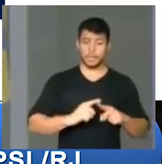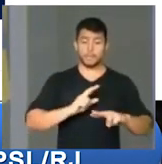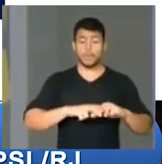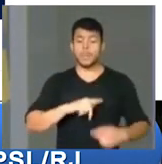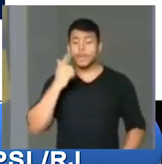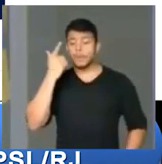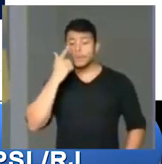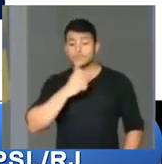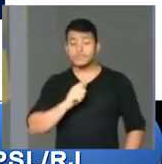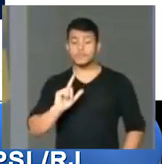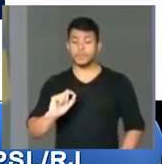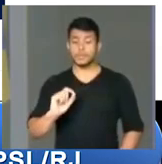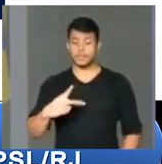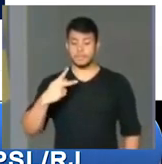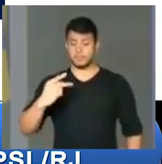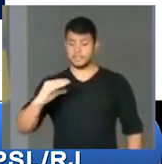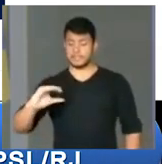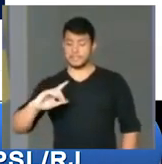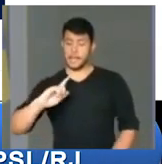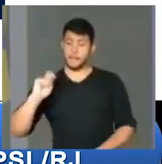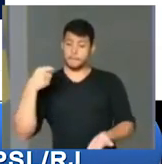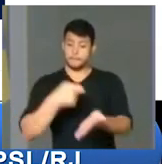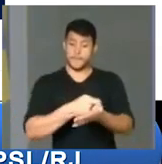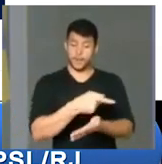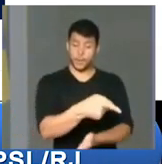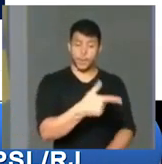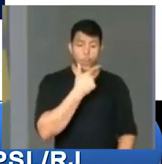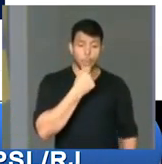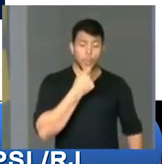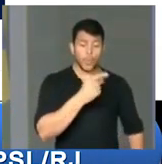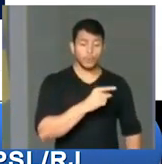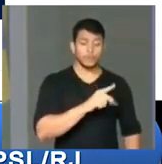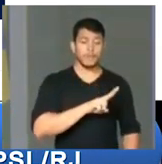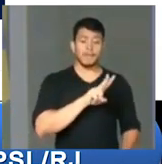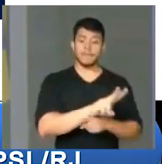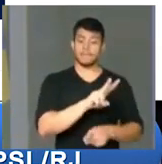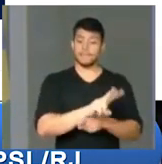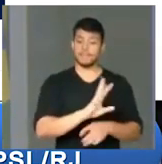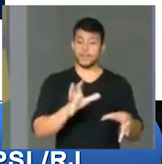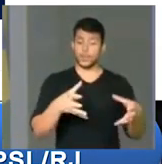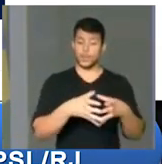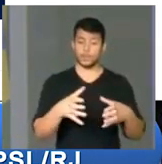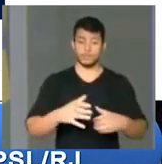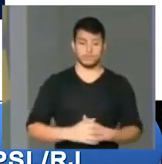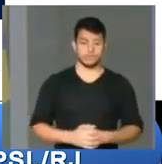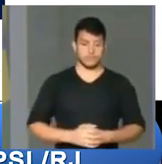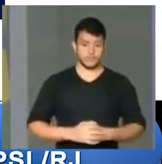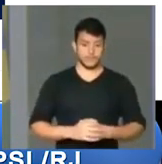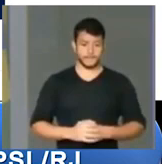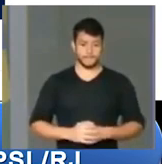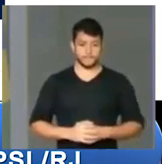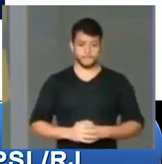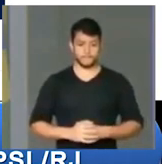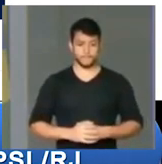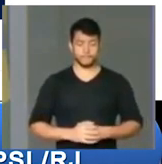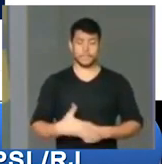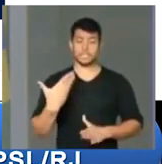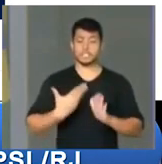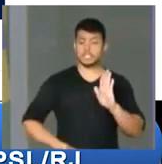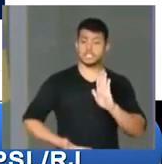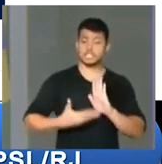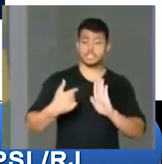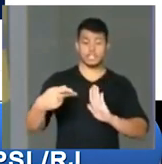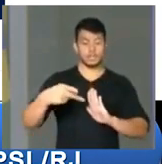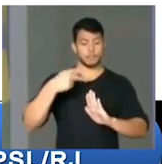para defender essa facção criminosa, derrubando uma portaria do ministro Moro